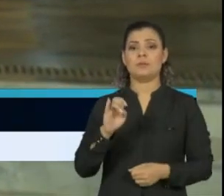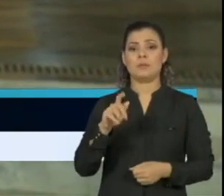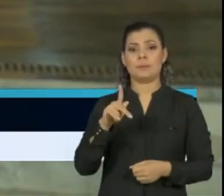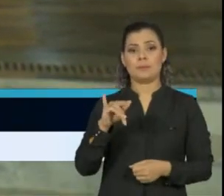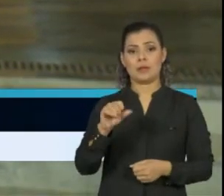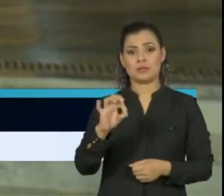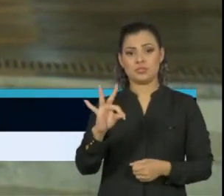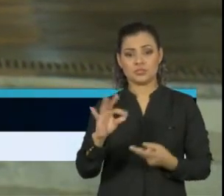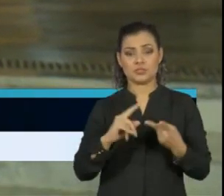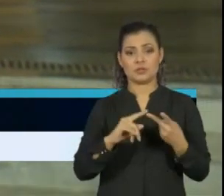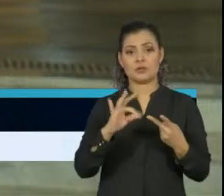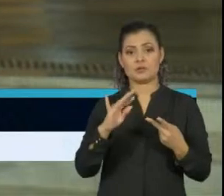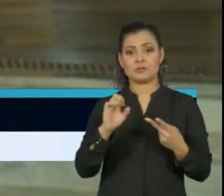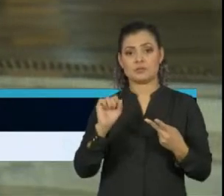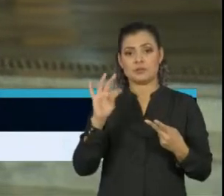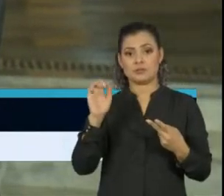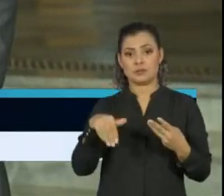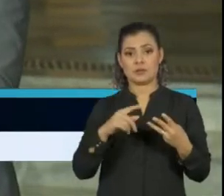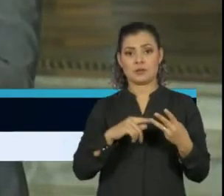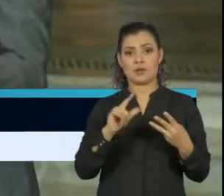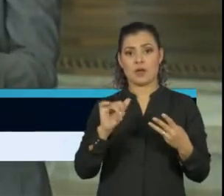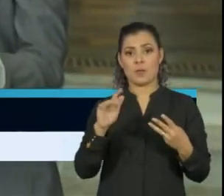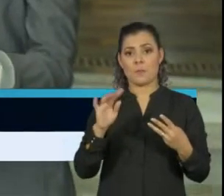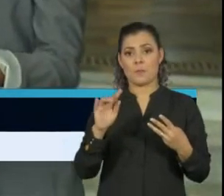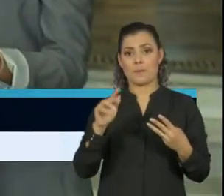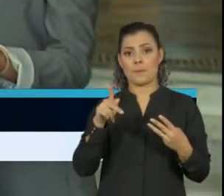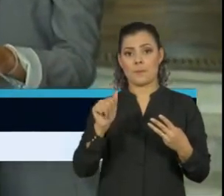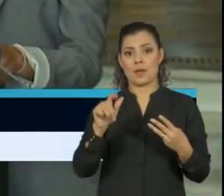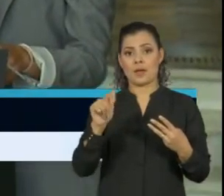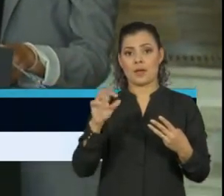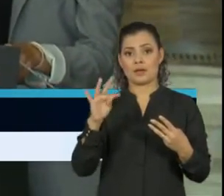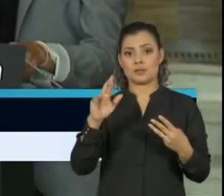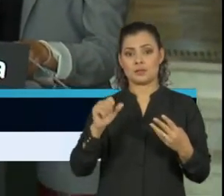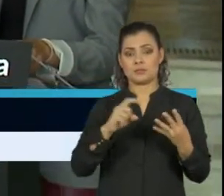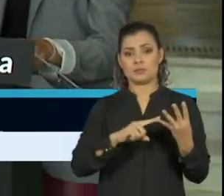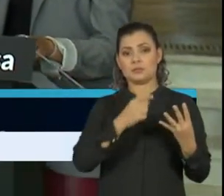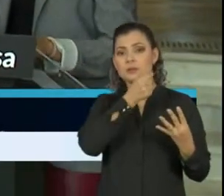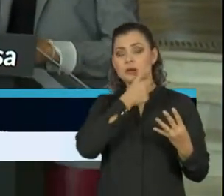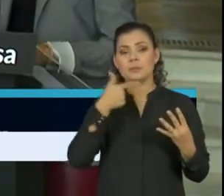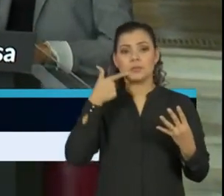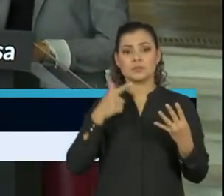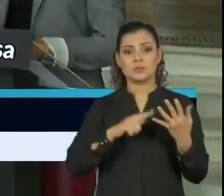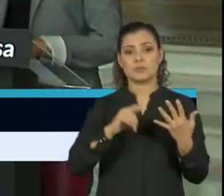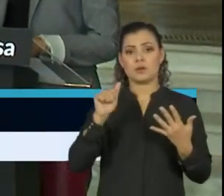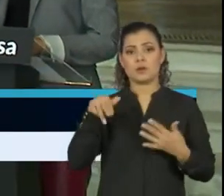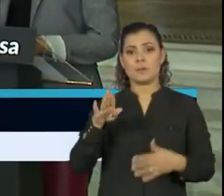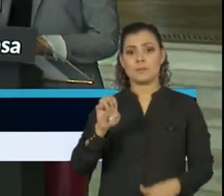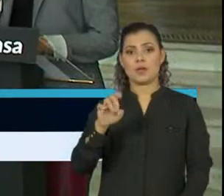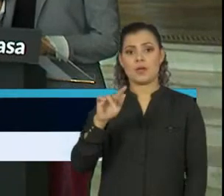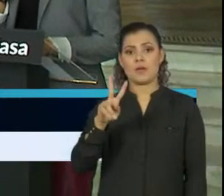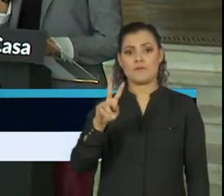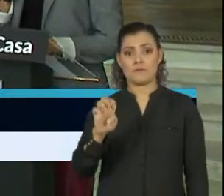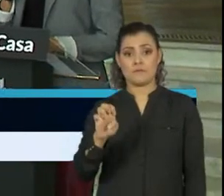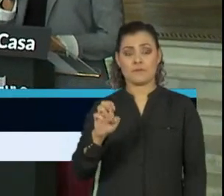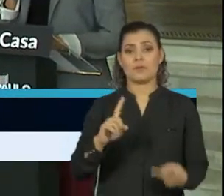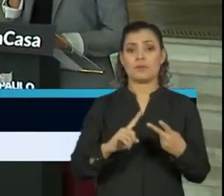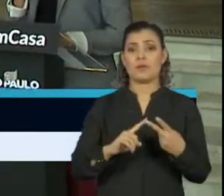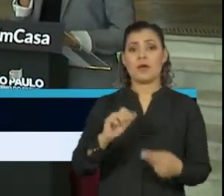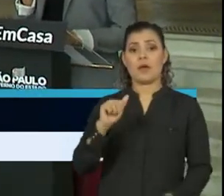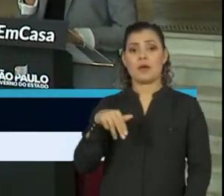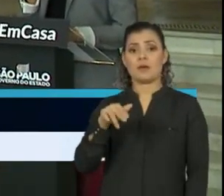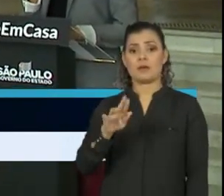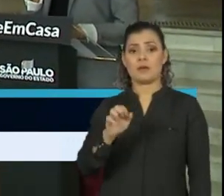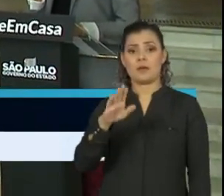Biplast, Accenture, Alpargatas, Amazon, Ambev, a Mil do Grupo United,